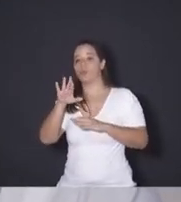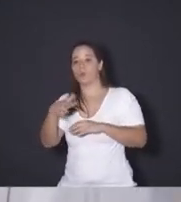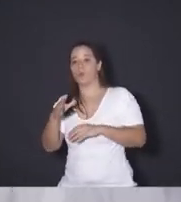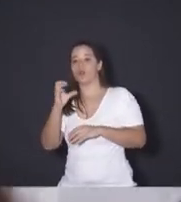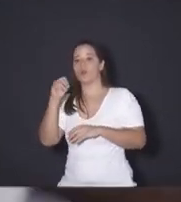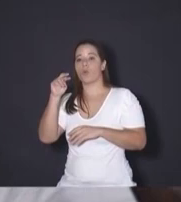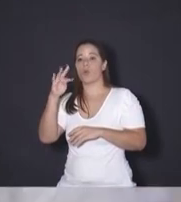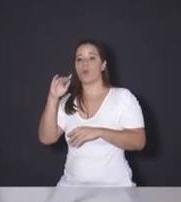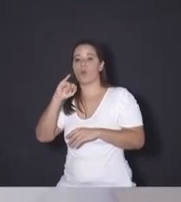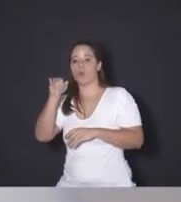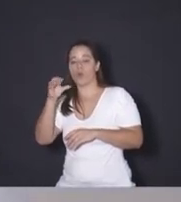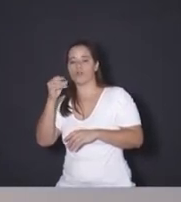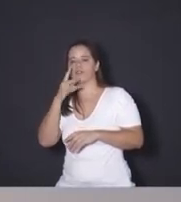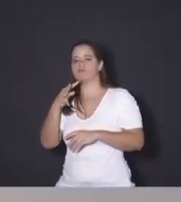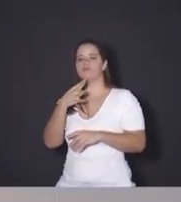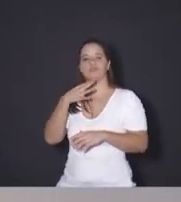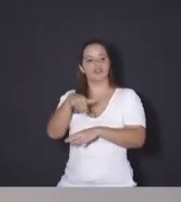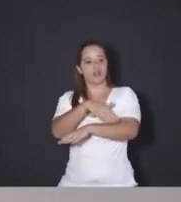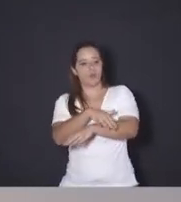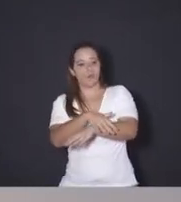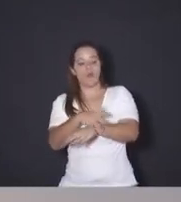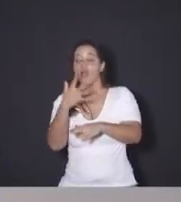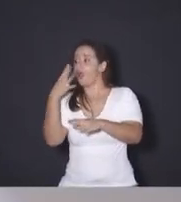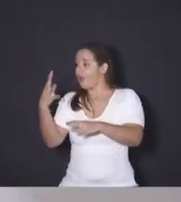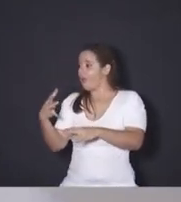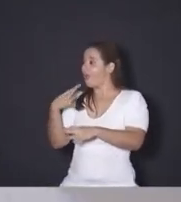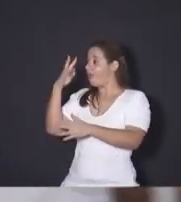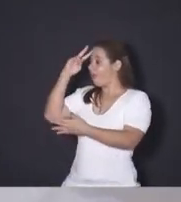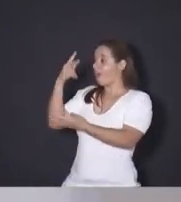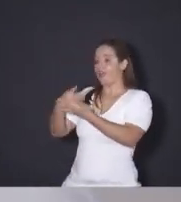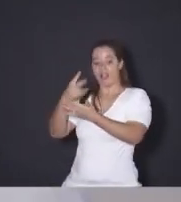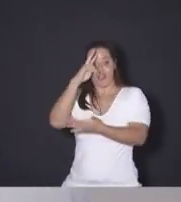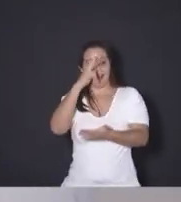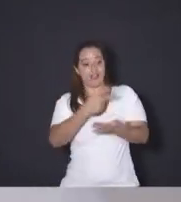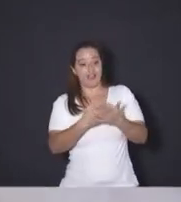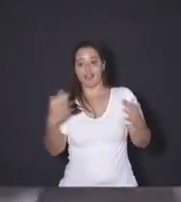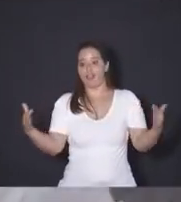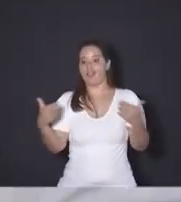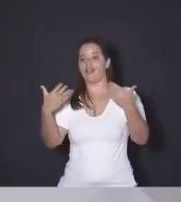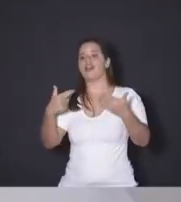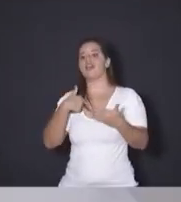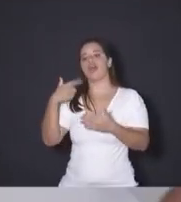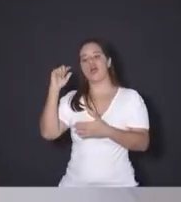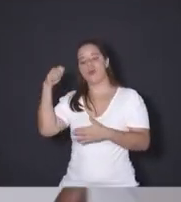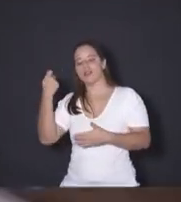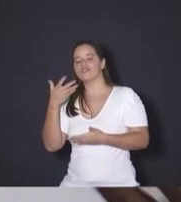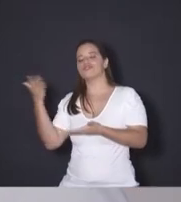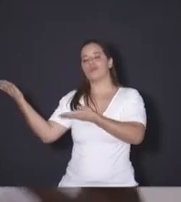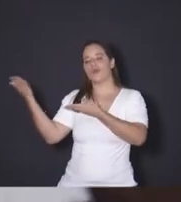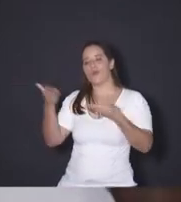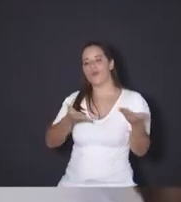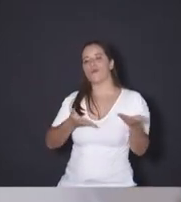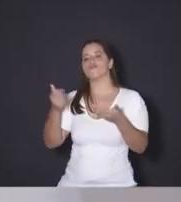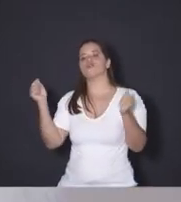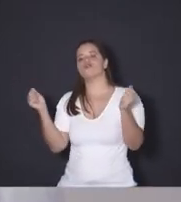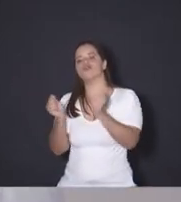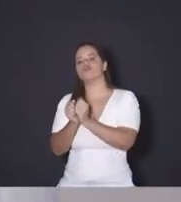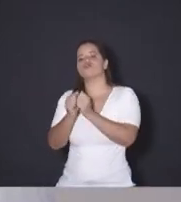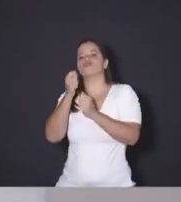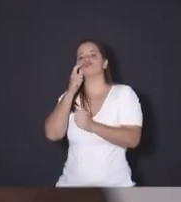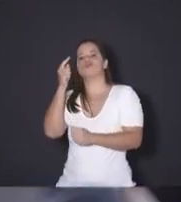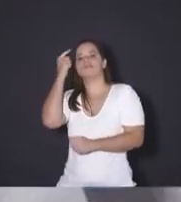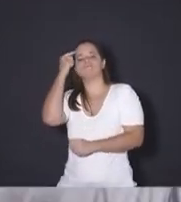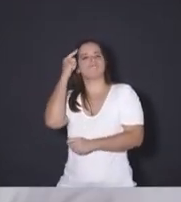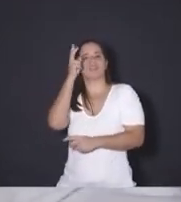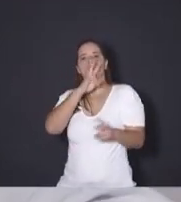rua todo mundo se reconhece nele então eu sou um artista que sempre convidando artistas para pensar junto comigo aquela estética